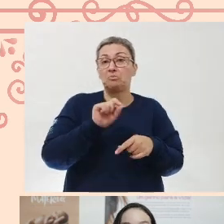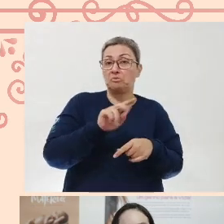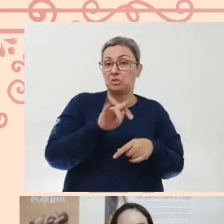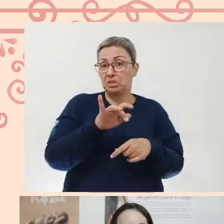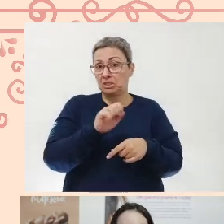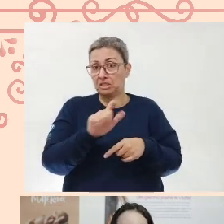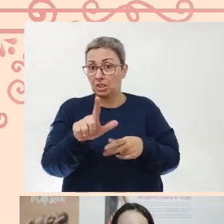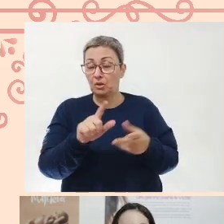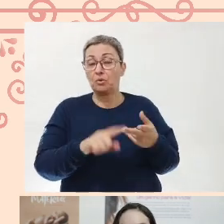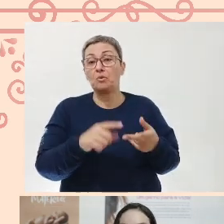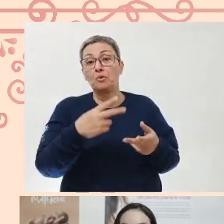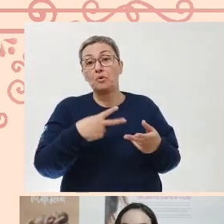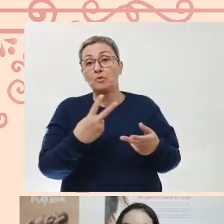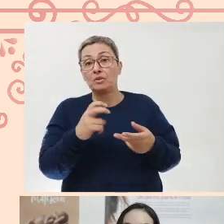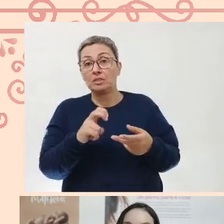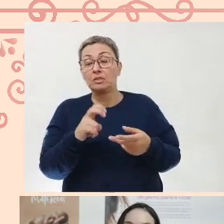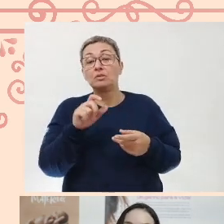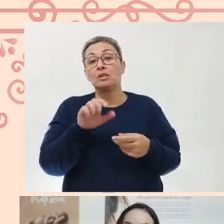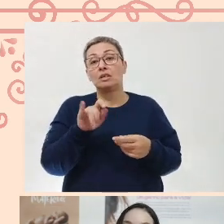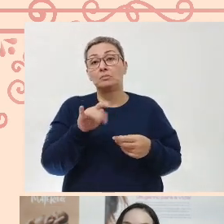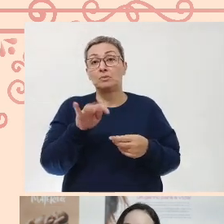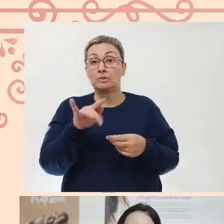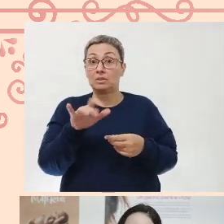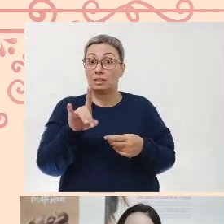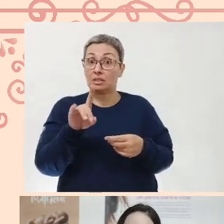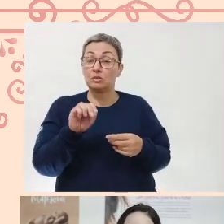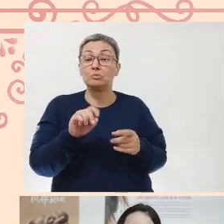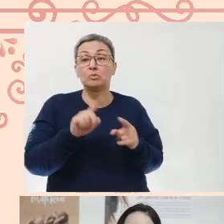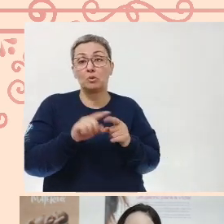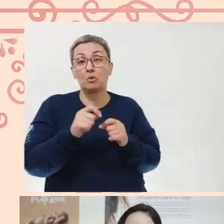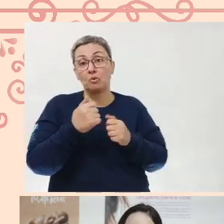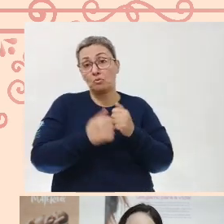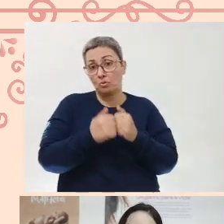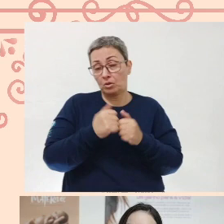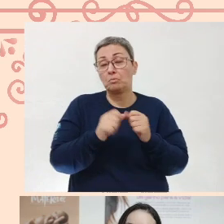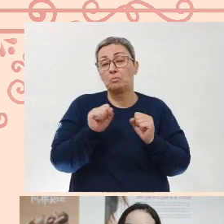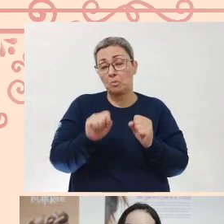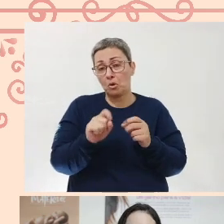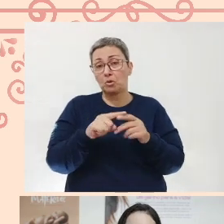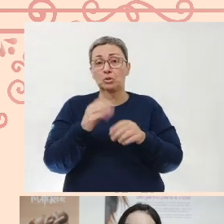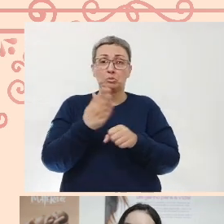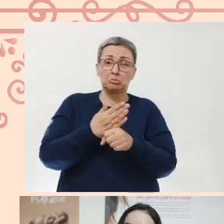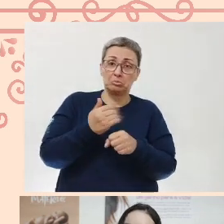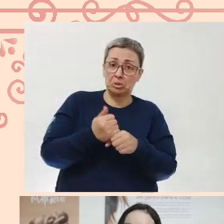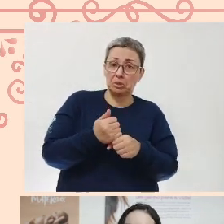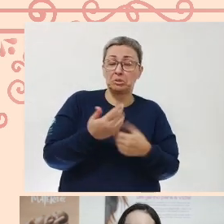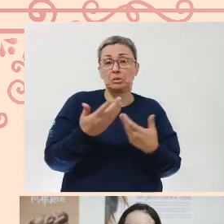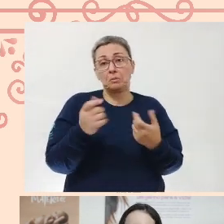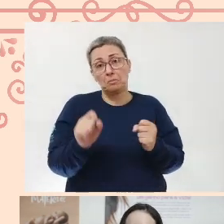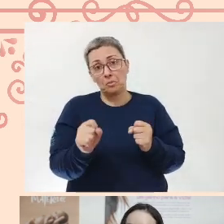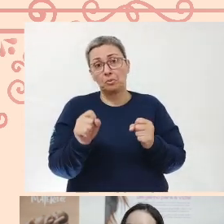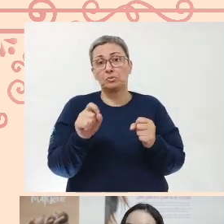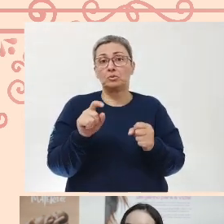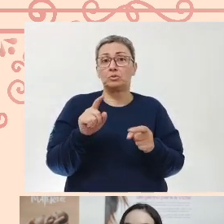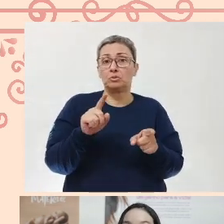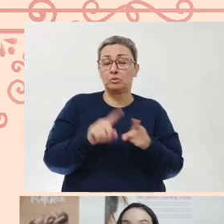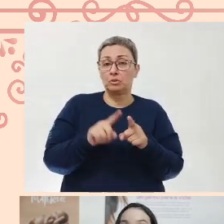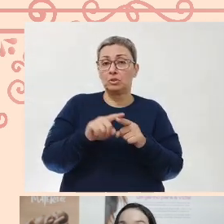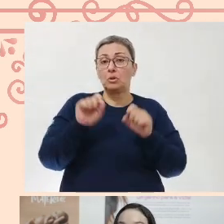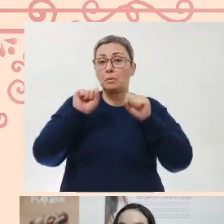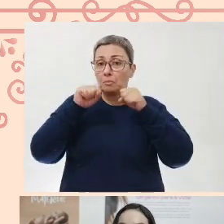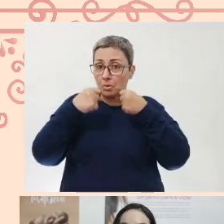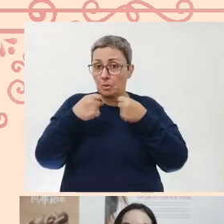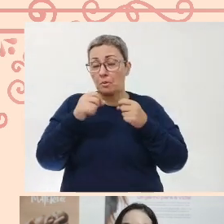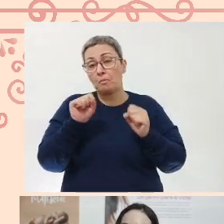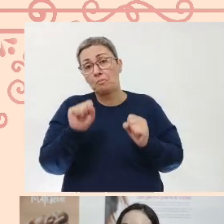e metade vegetal, e os outros 25% do carboidrato, que no caso está representado pelo arroz, mas poderia ser uma batata,